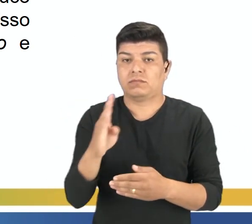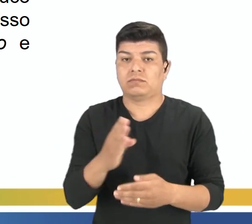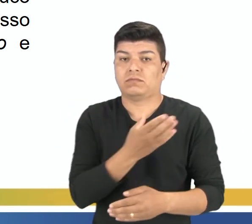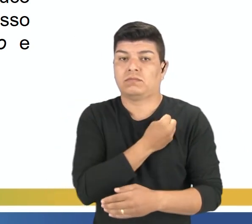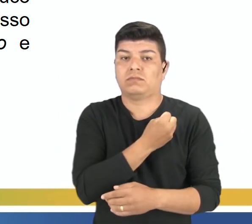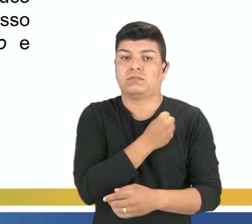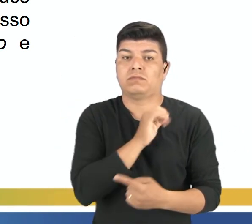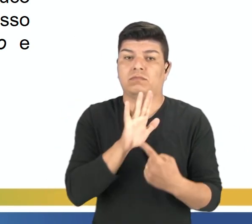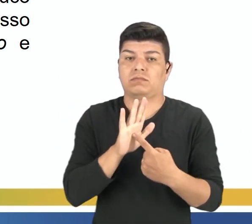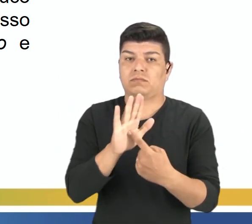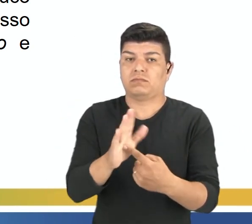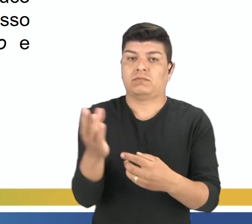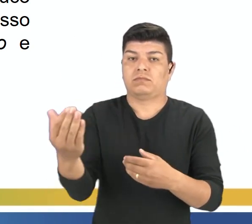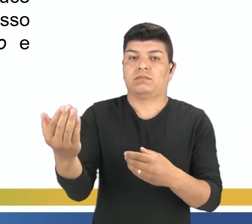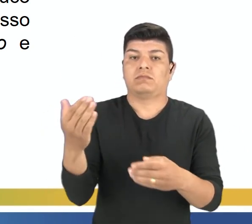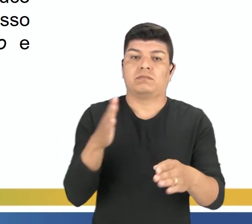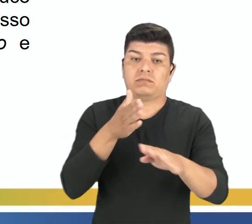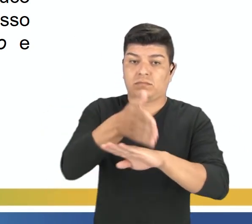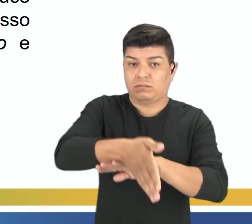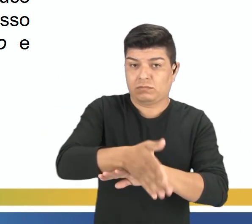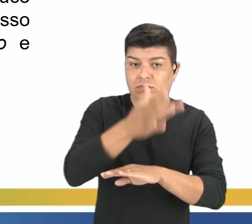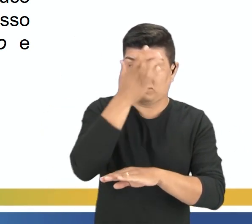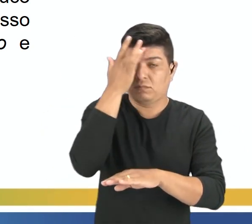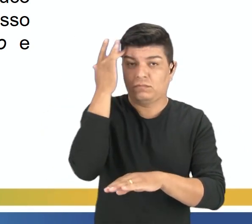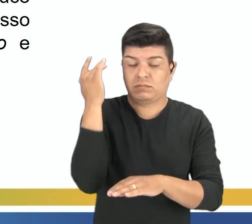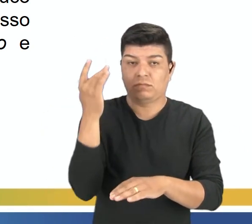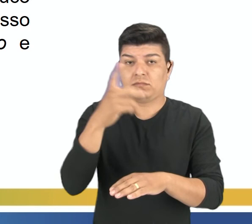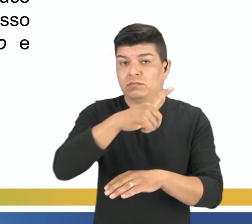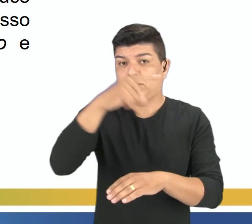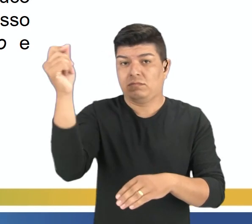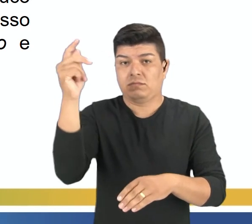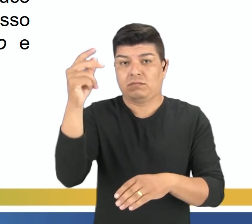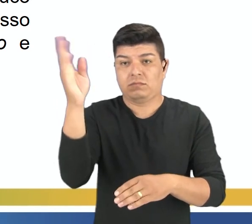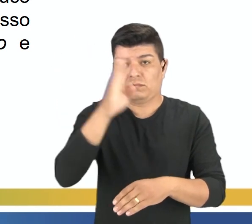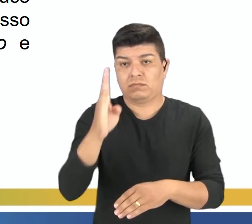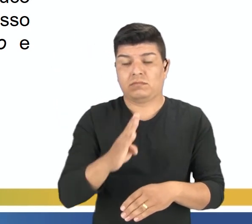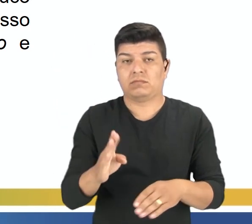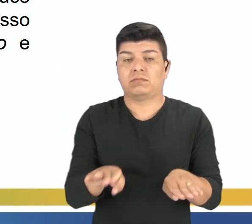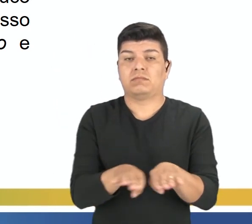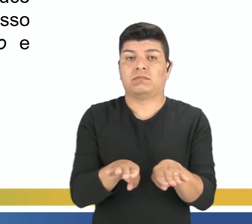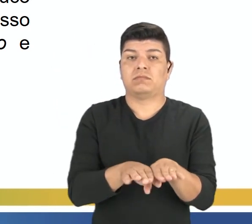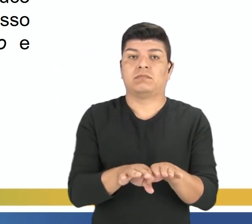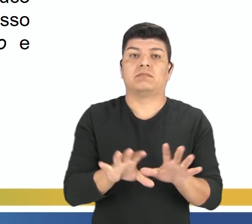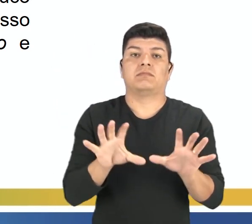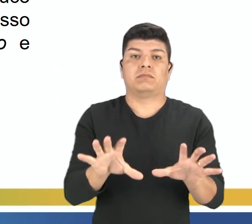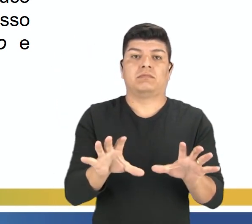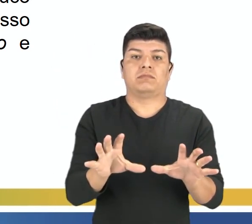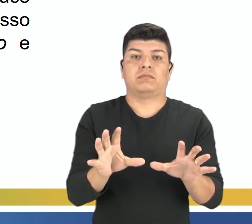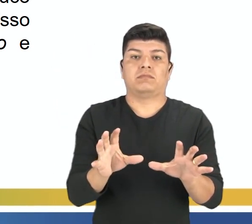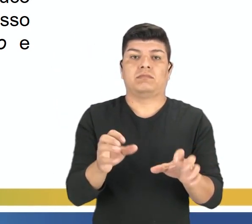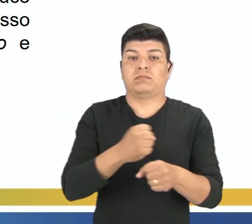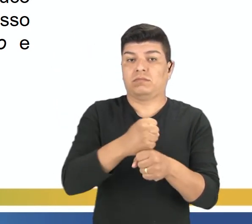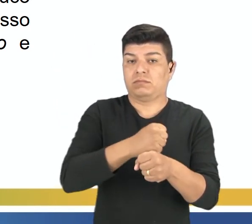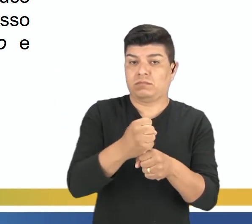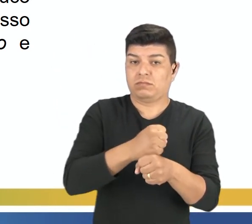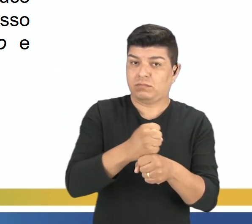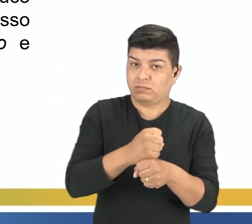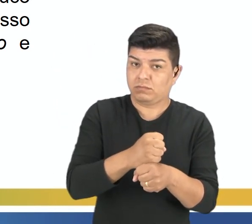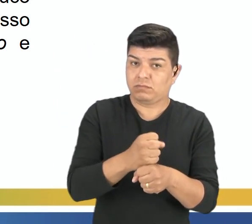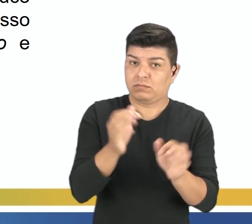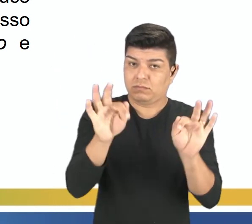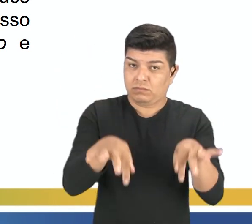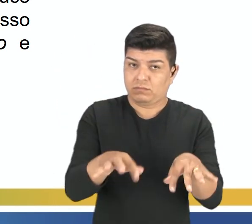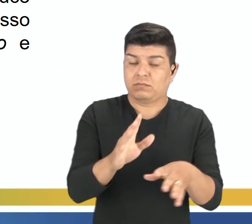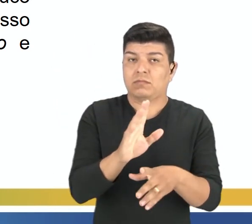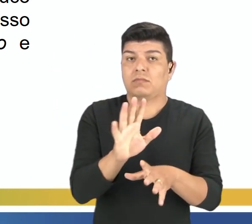tão expressivo de entrada de estrangeiros e nem de saída de brasileiros. Ou seja, nas últimas décadas, o Brasil não tem